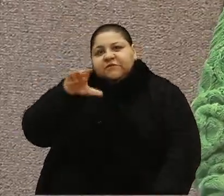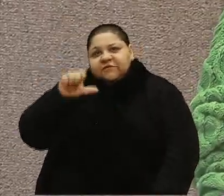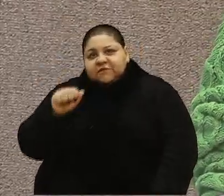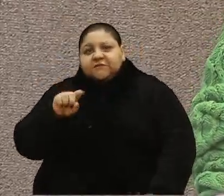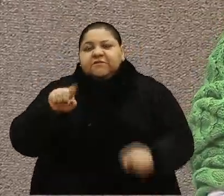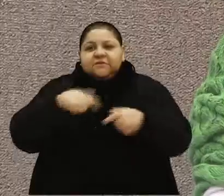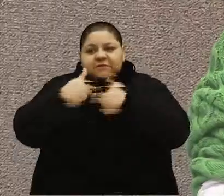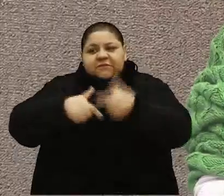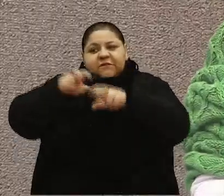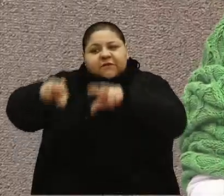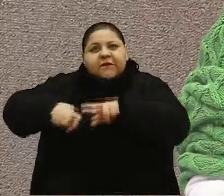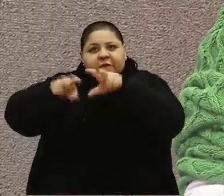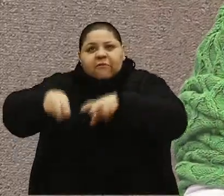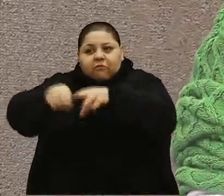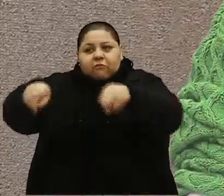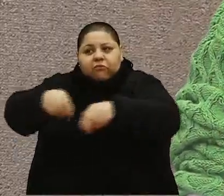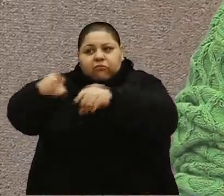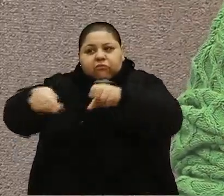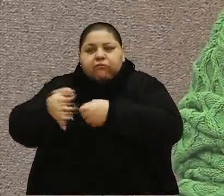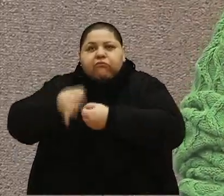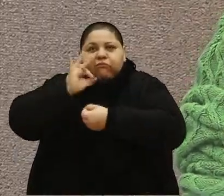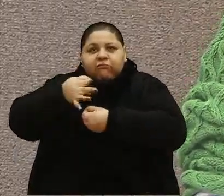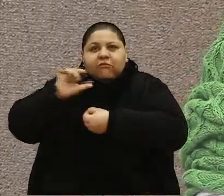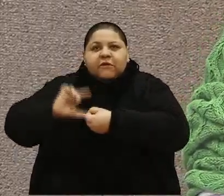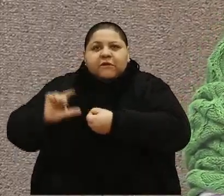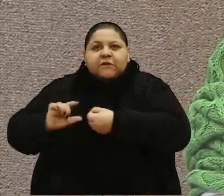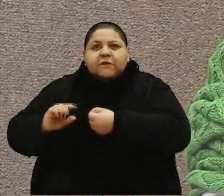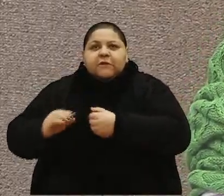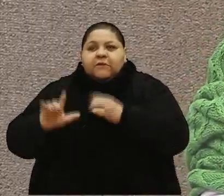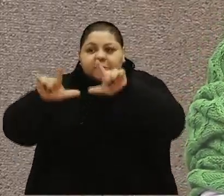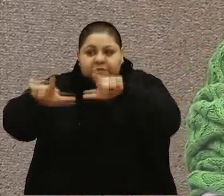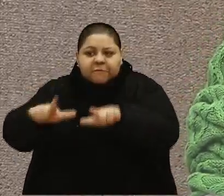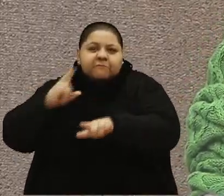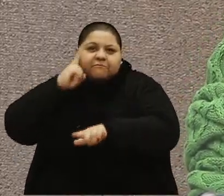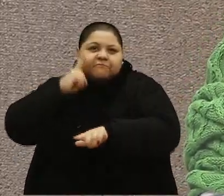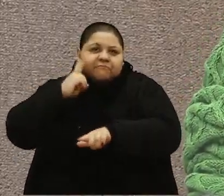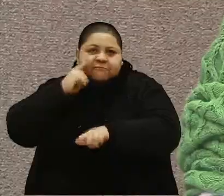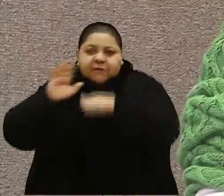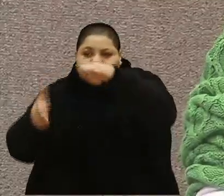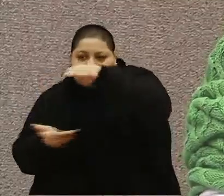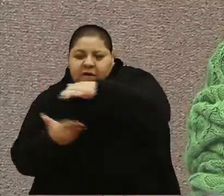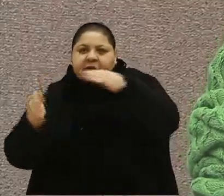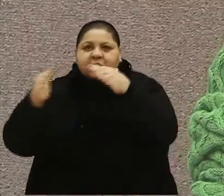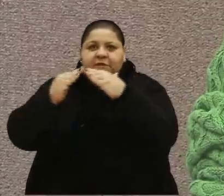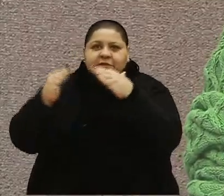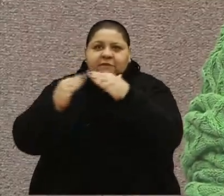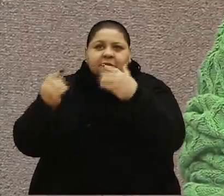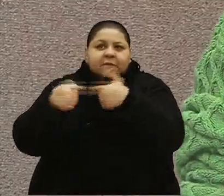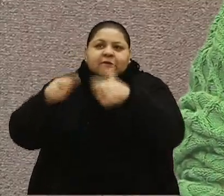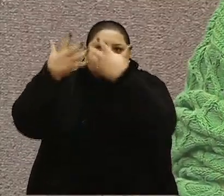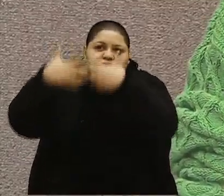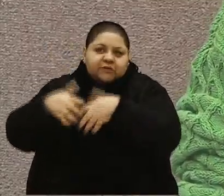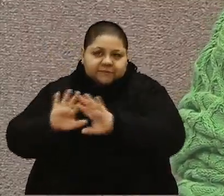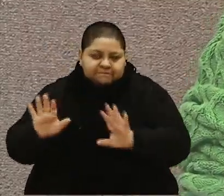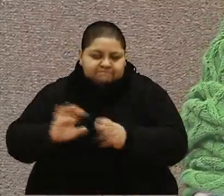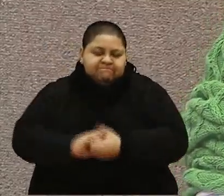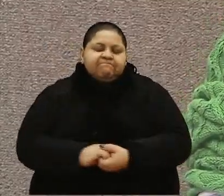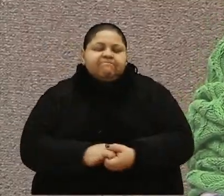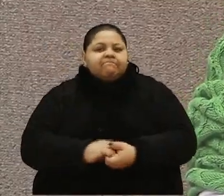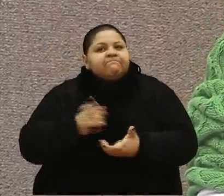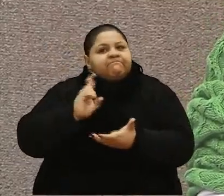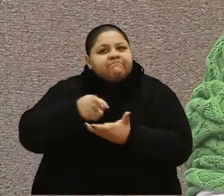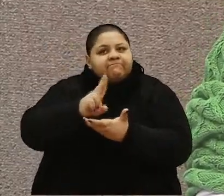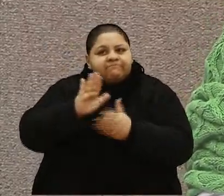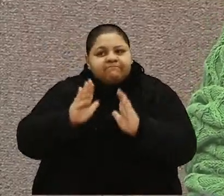atividade o cultivo da uva. Manteve uma pequena vinícola no porão da sua casa, que ainda existe, mas não está mais em funcionamento. Sempre